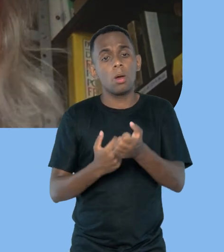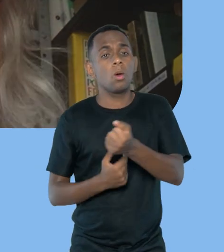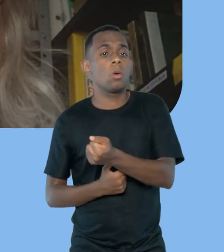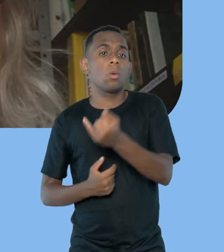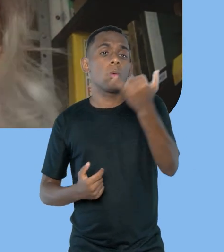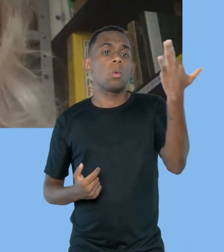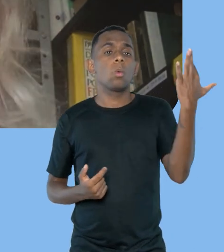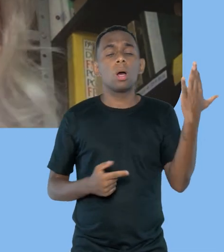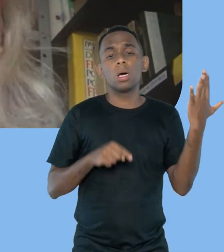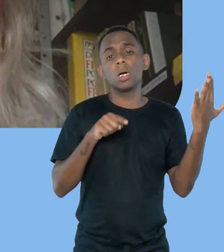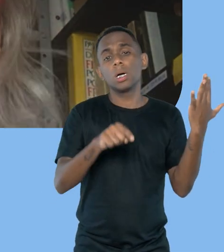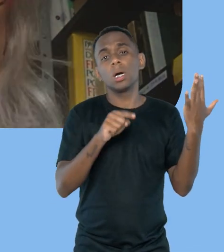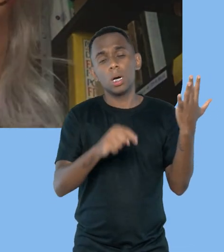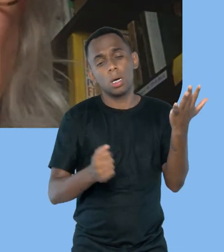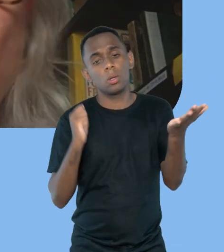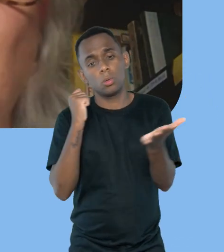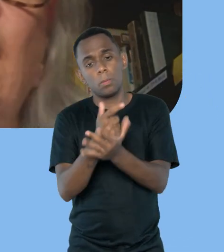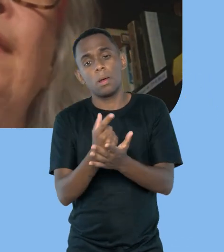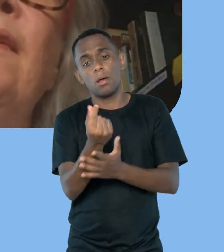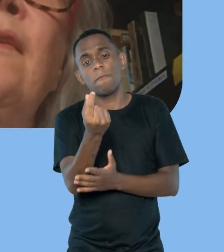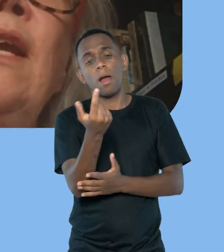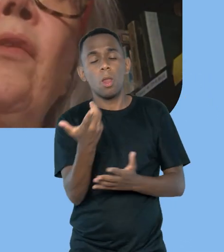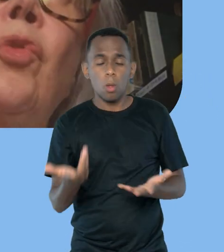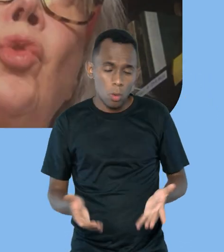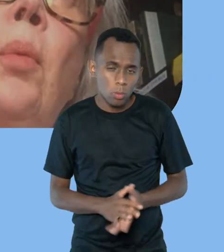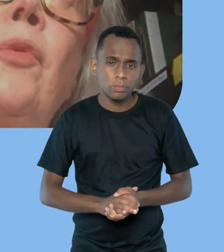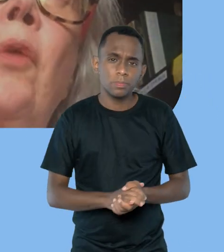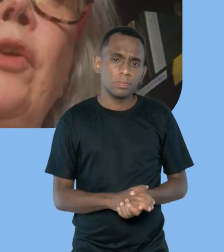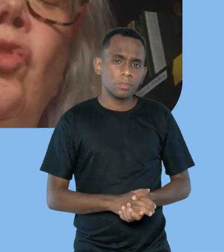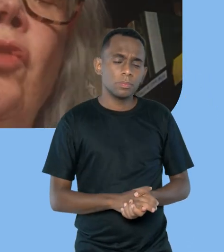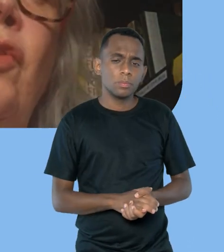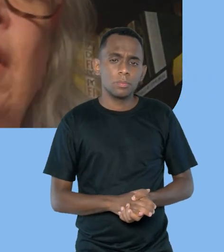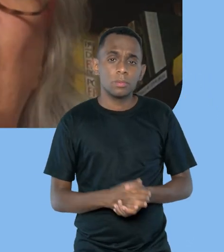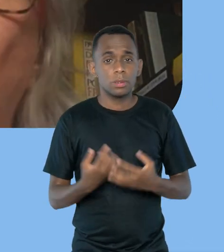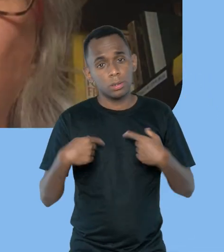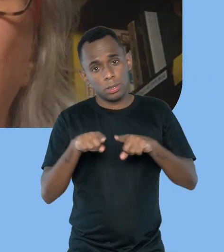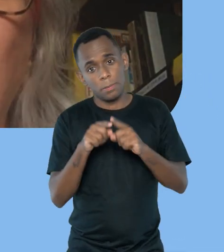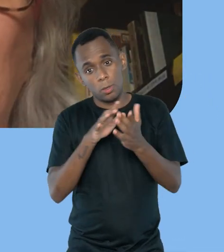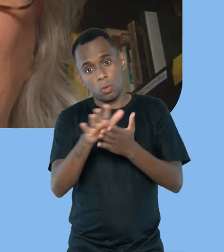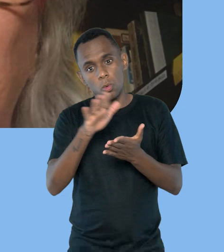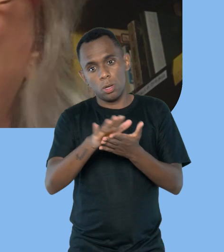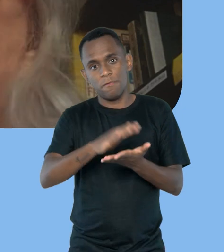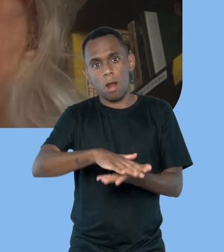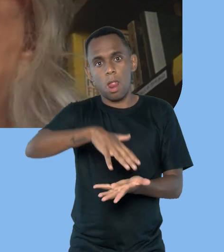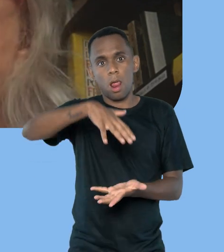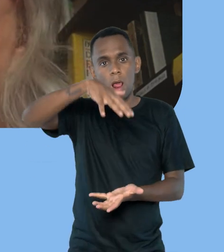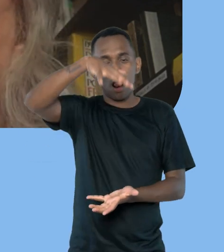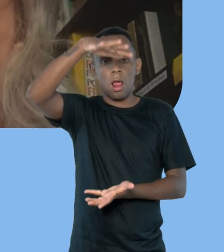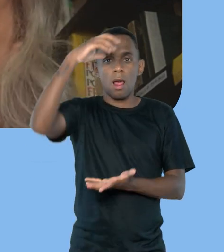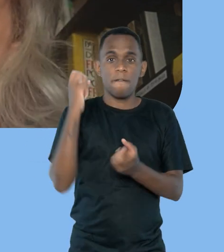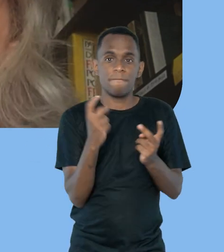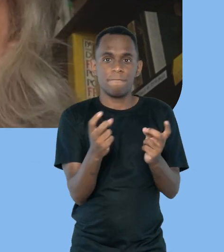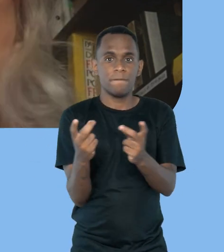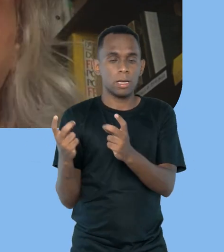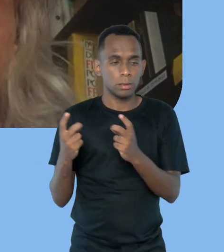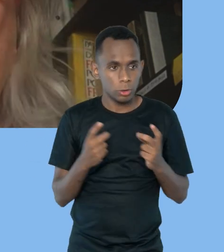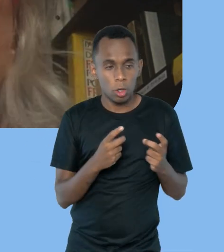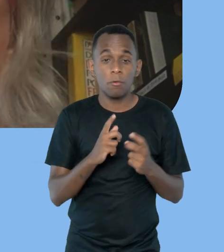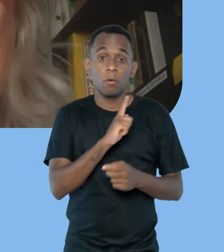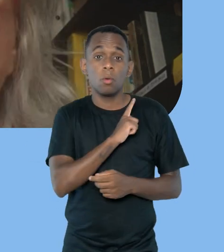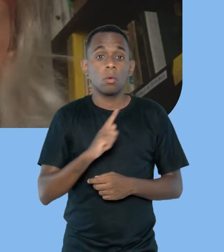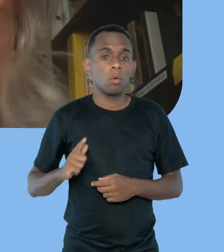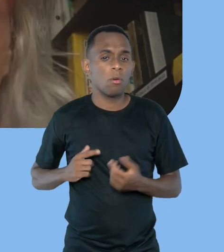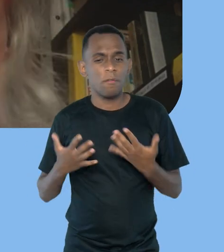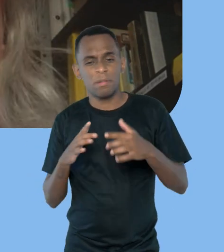quanto o livro foi comprado. Esses livros, como são vendidos em alta escala, eles são... o governo